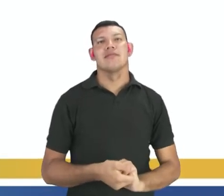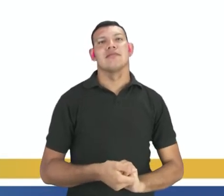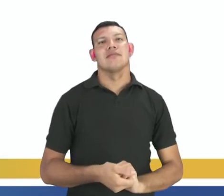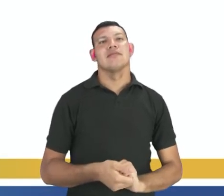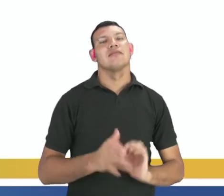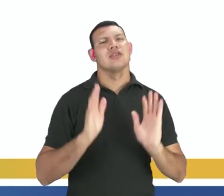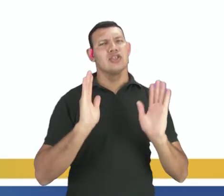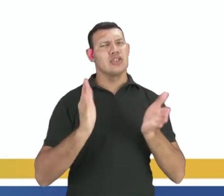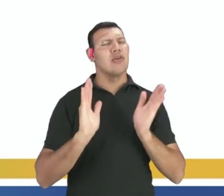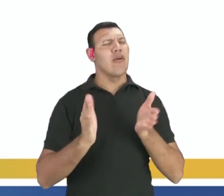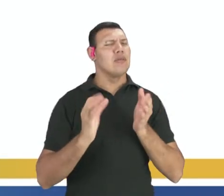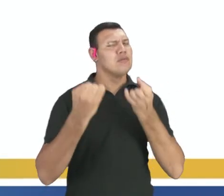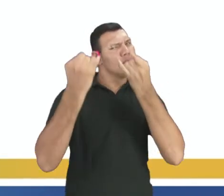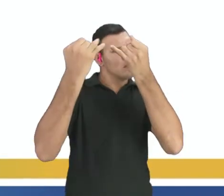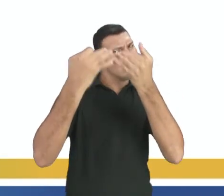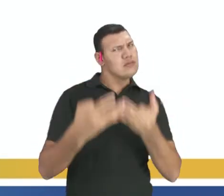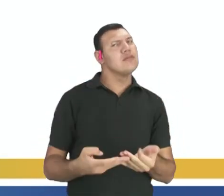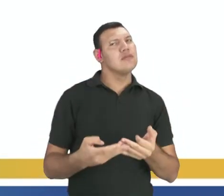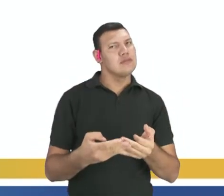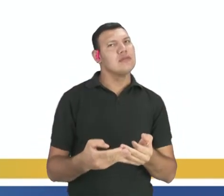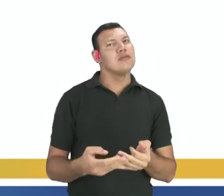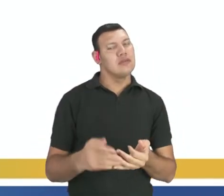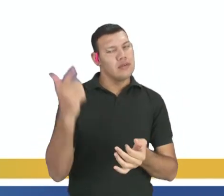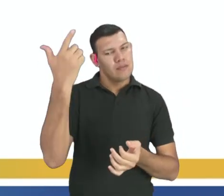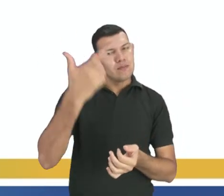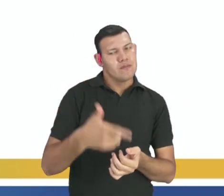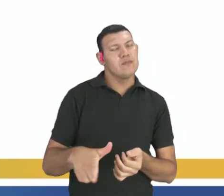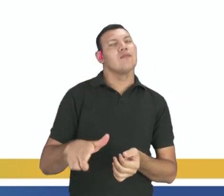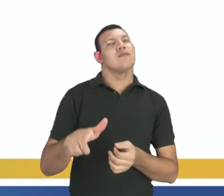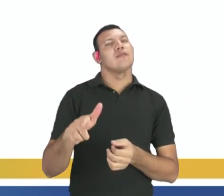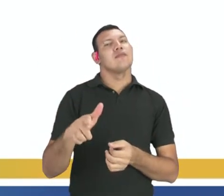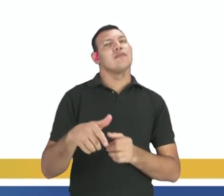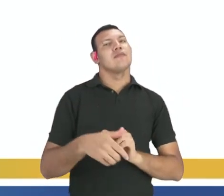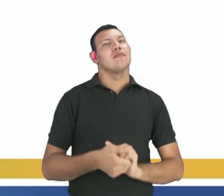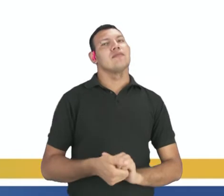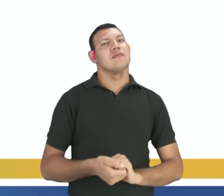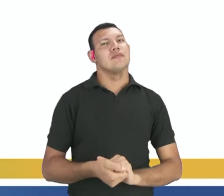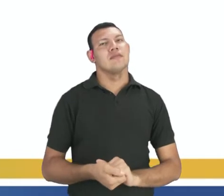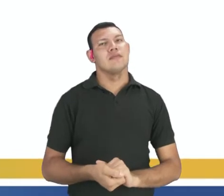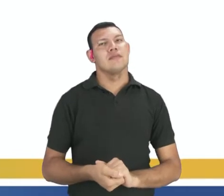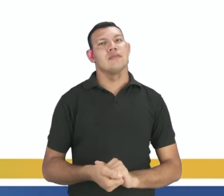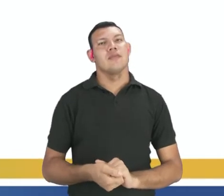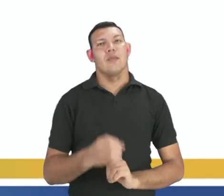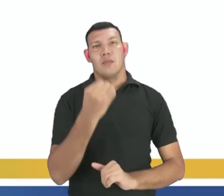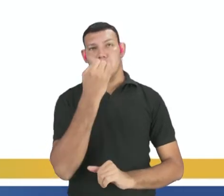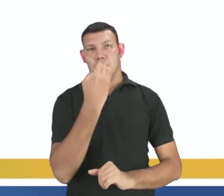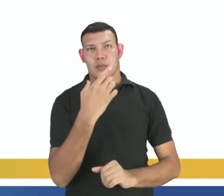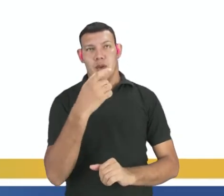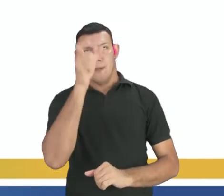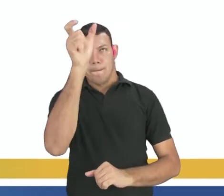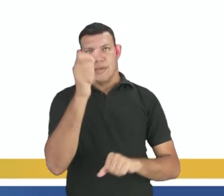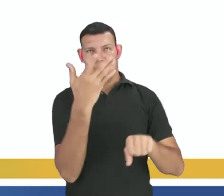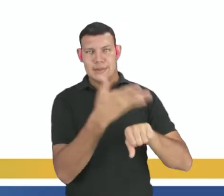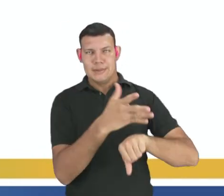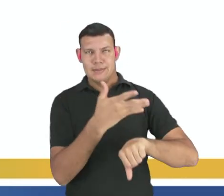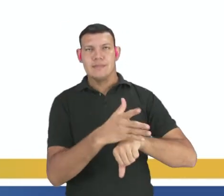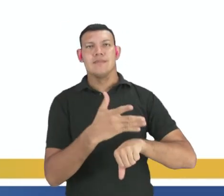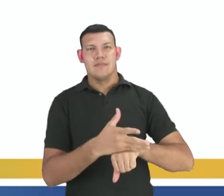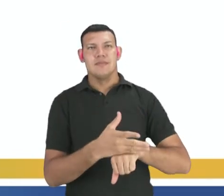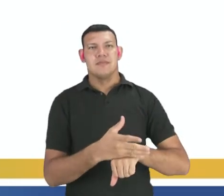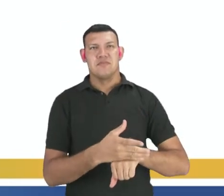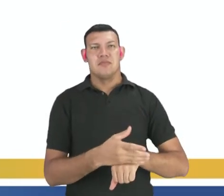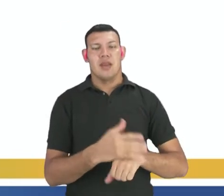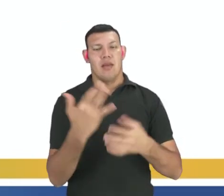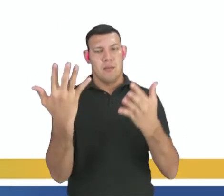Já falamos e voltamos a repetir. Um bom atleta é aquele que se torna o mais completo